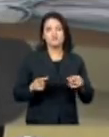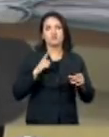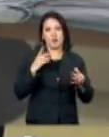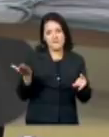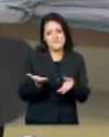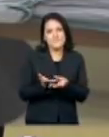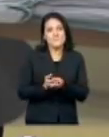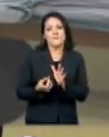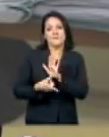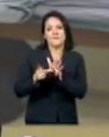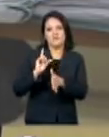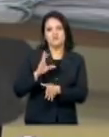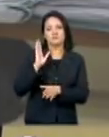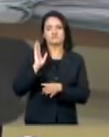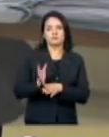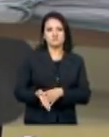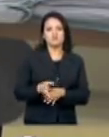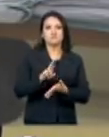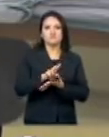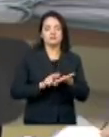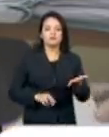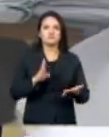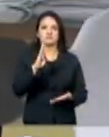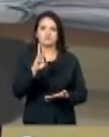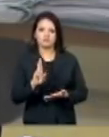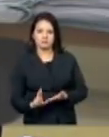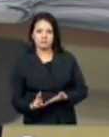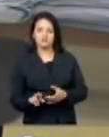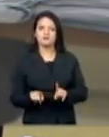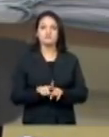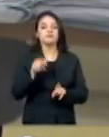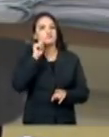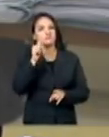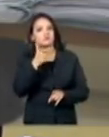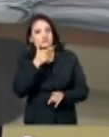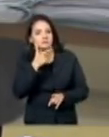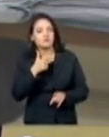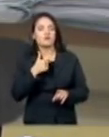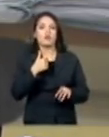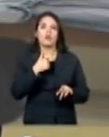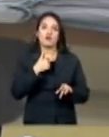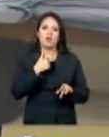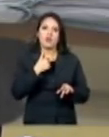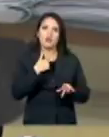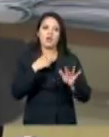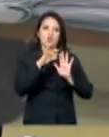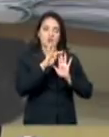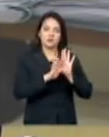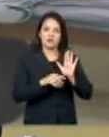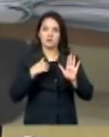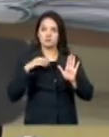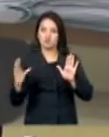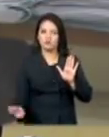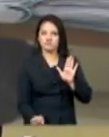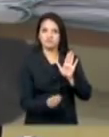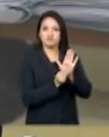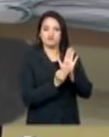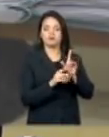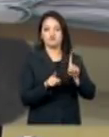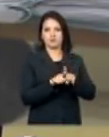barroso do ministro marco aurélio e também da ministra rosa